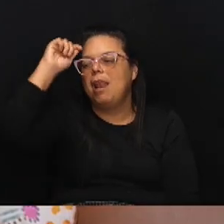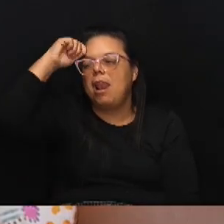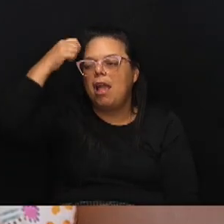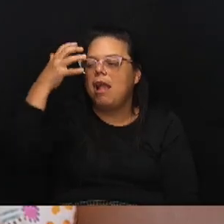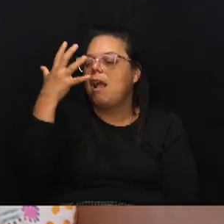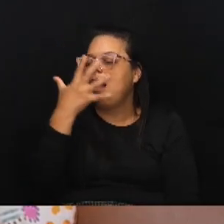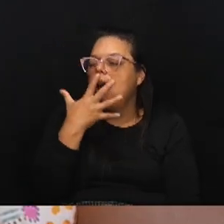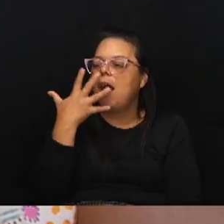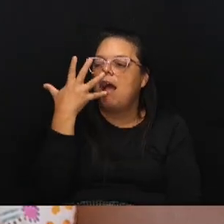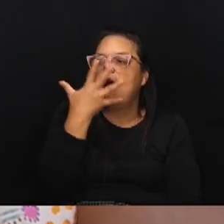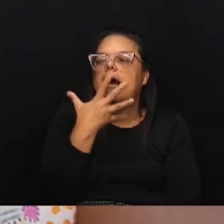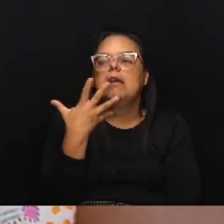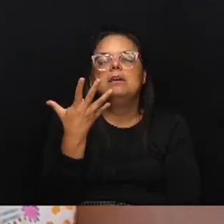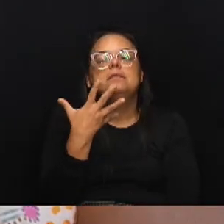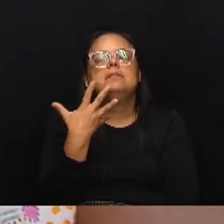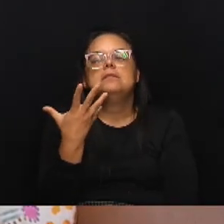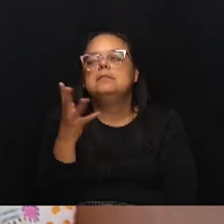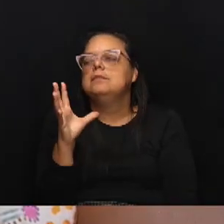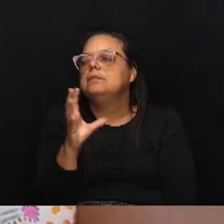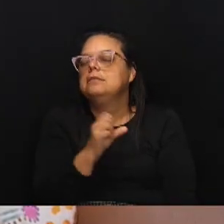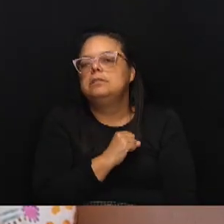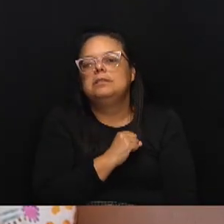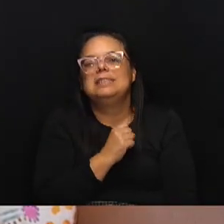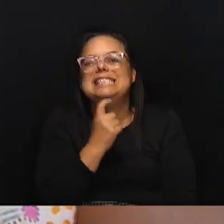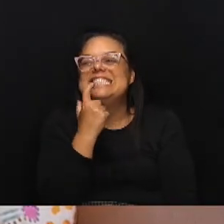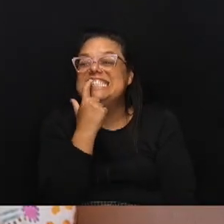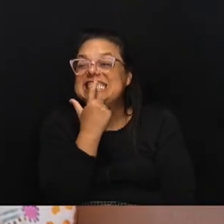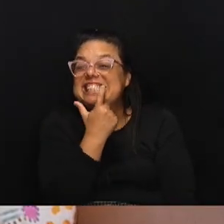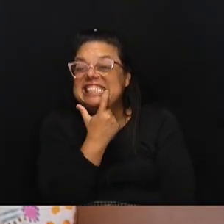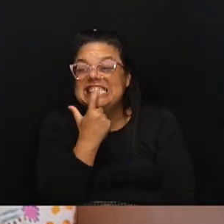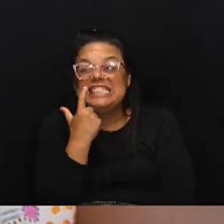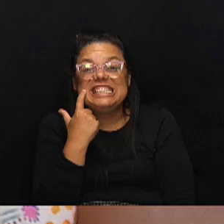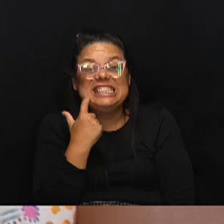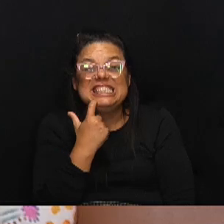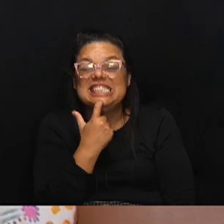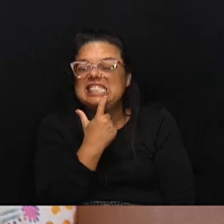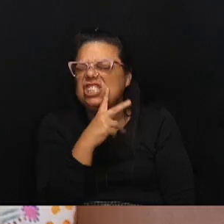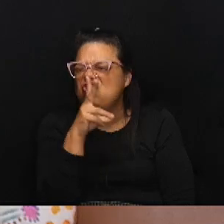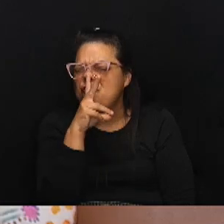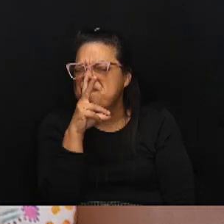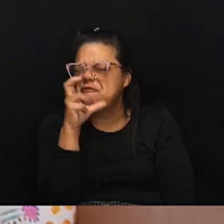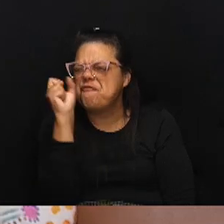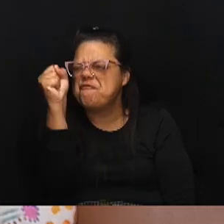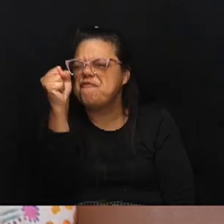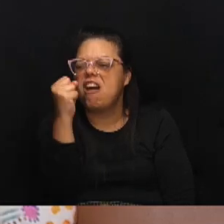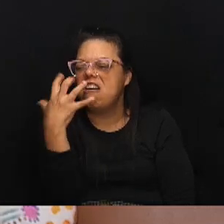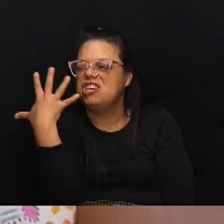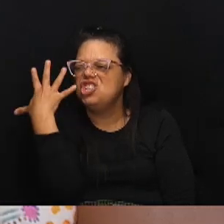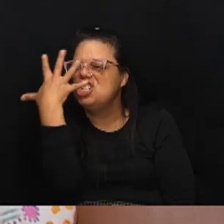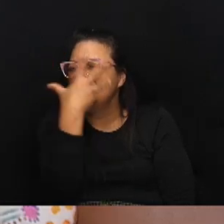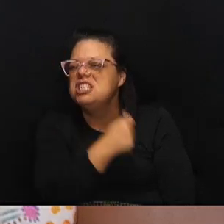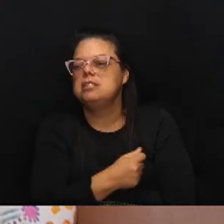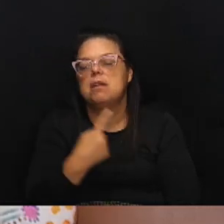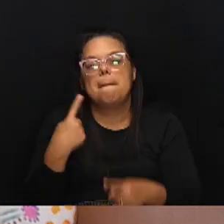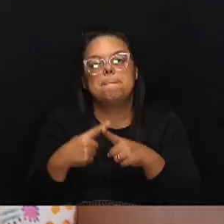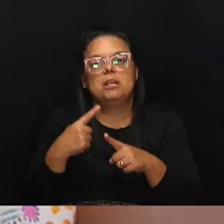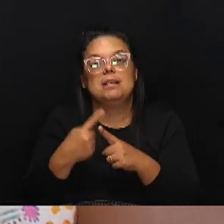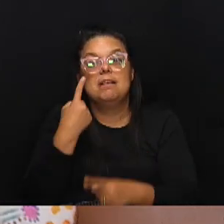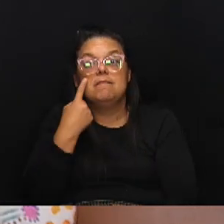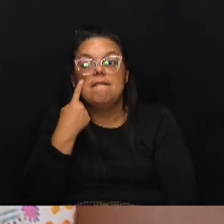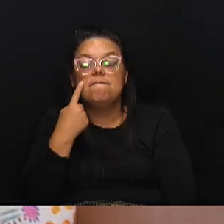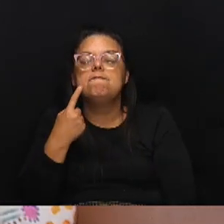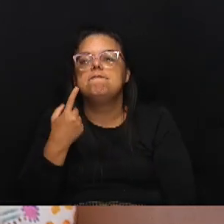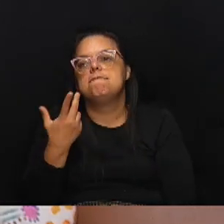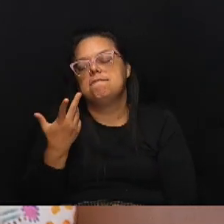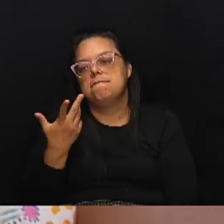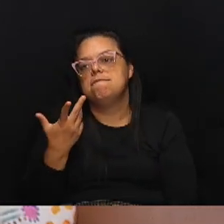mulheres muito bonitas. A arcada dentária da negra, ela é muito forte. Então, às vezes vocês veem novelas ou